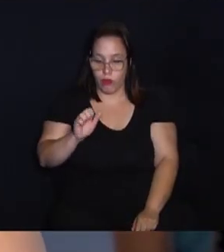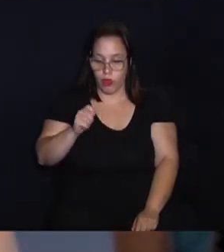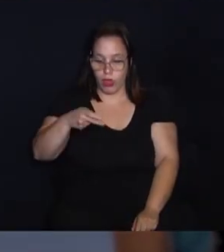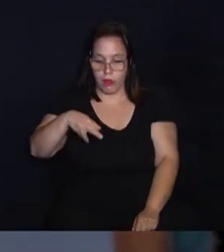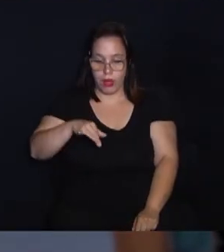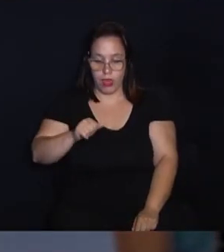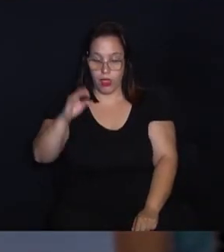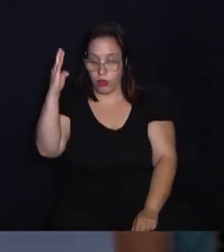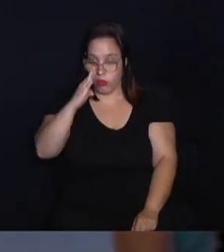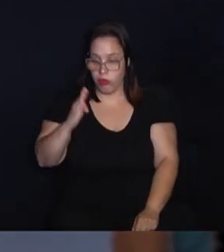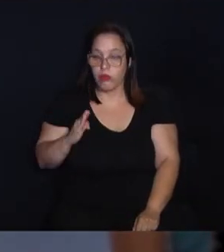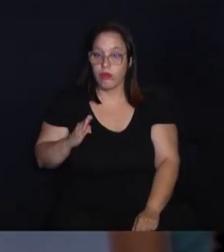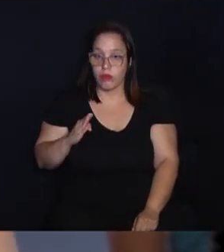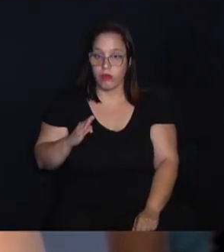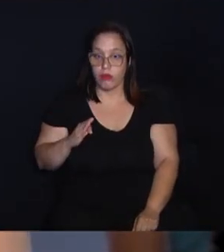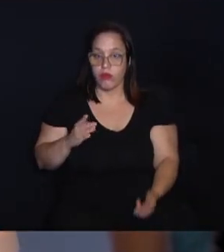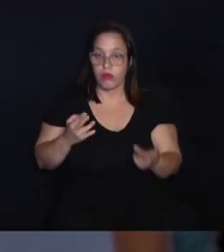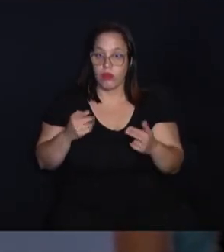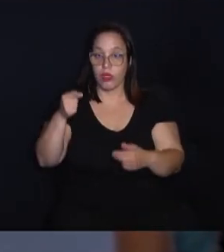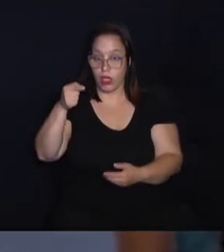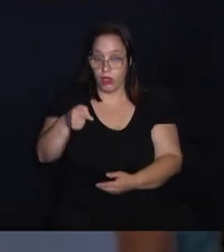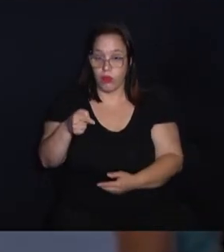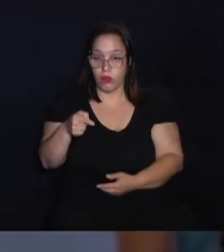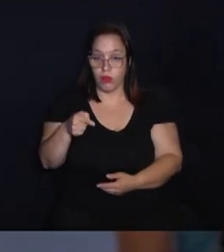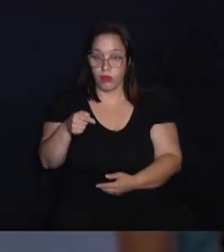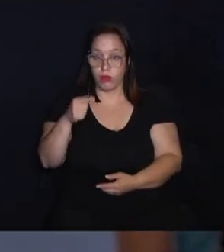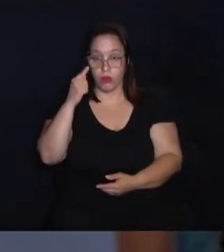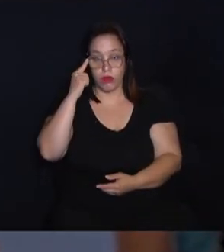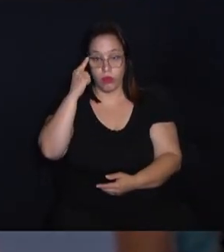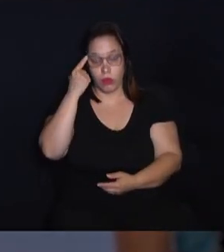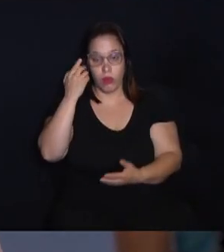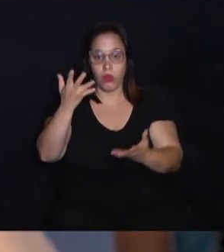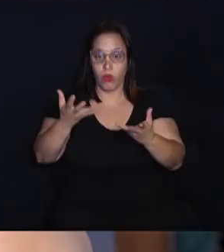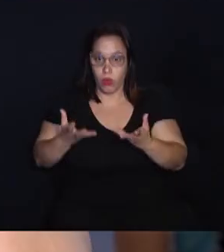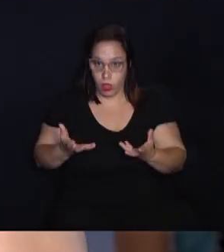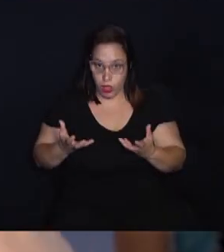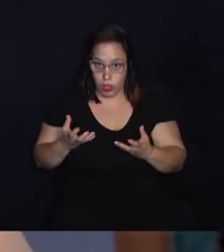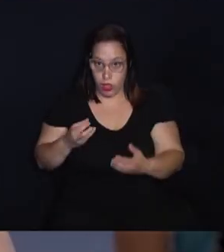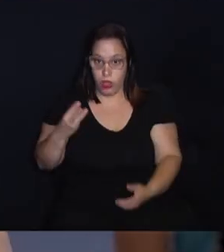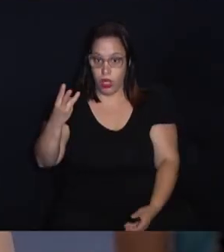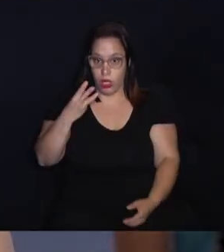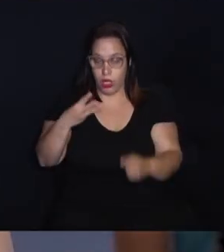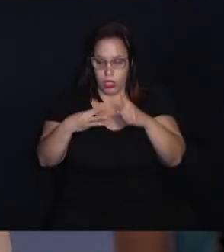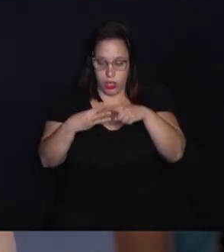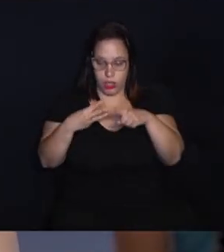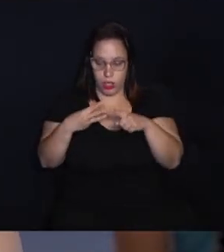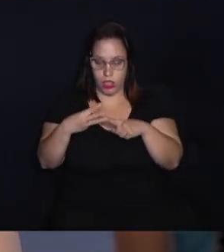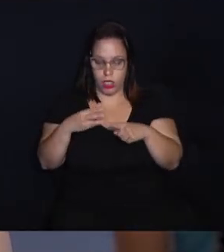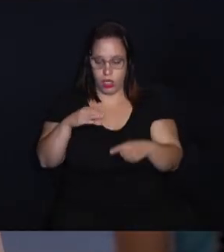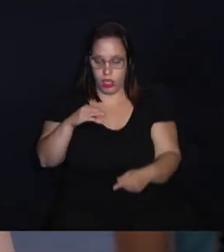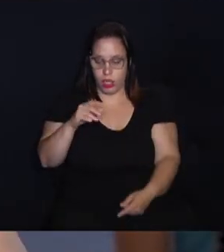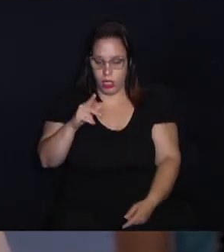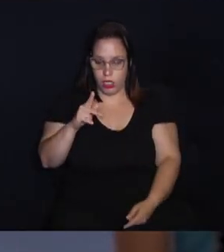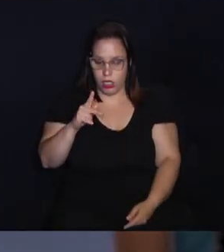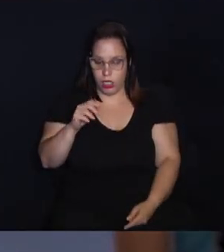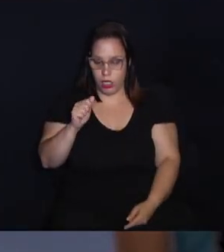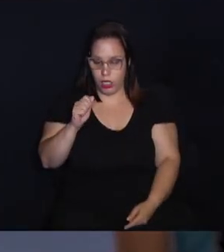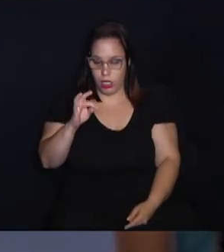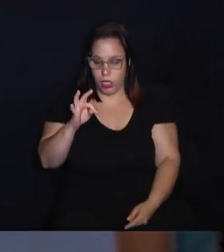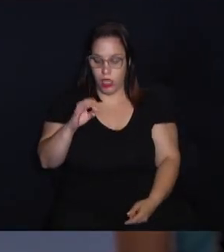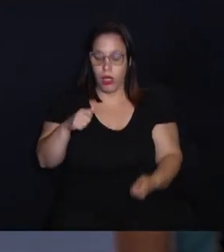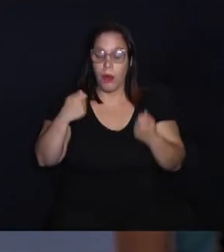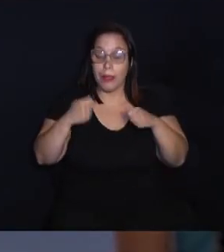do Ministério, o mesmo sistema que utilizamos aqui, mas se você quiser vir ao posto, aos 3 postos do CEPAT, de forma presencial, é